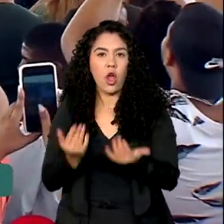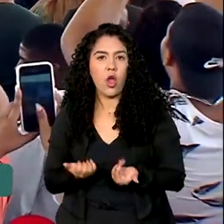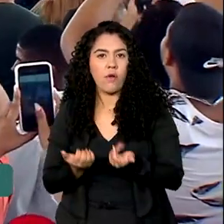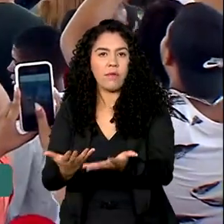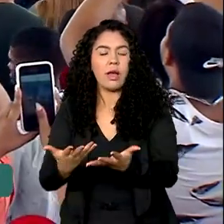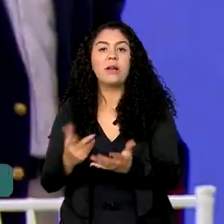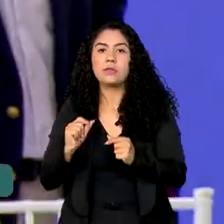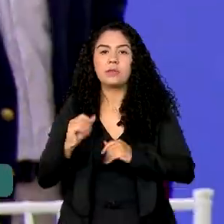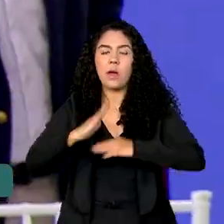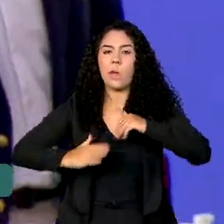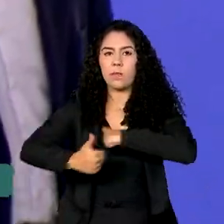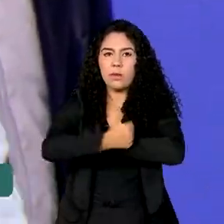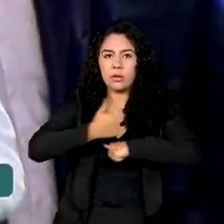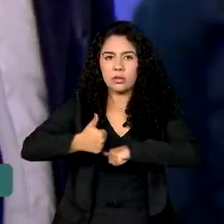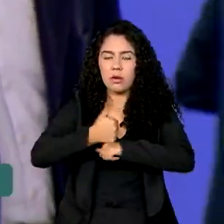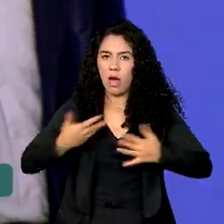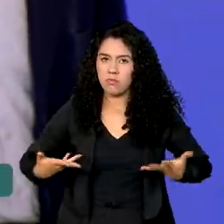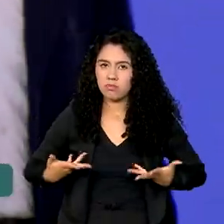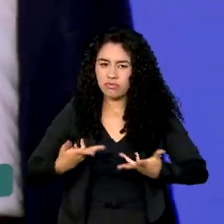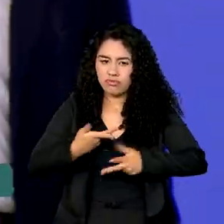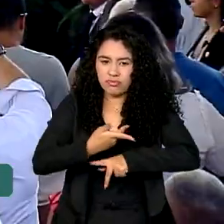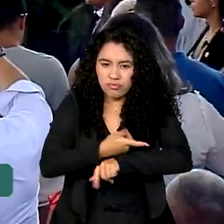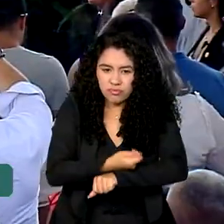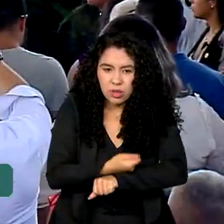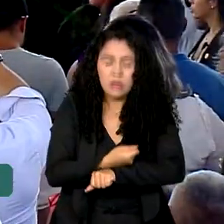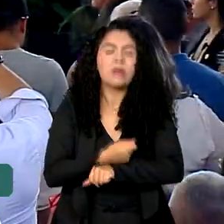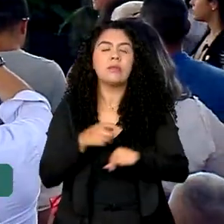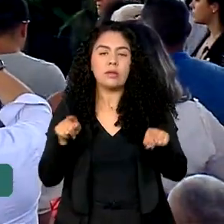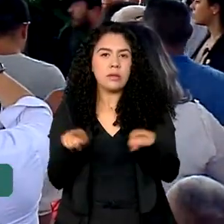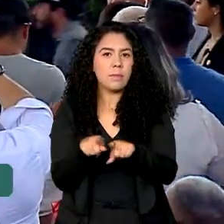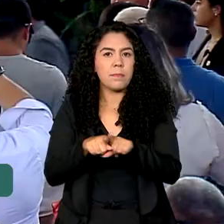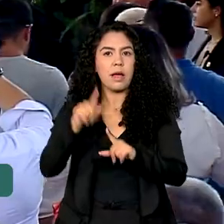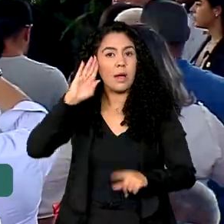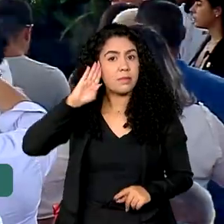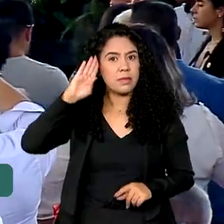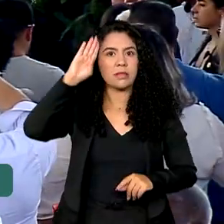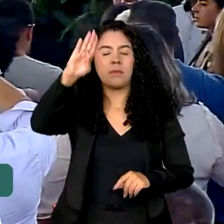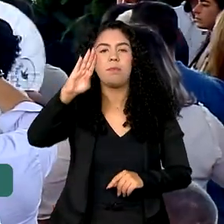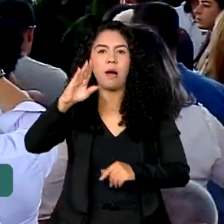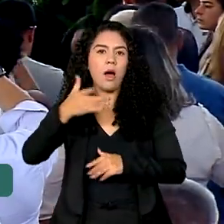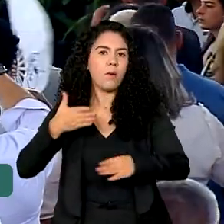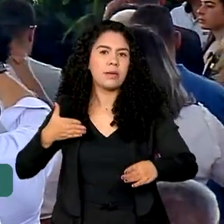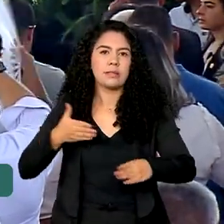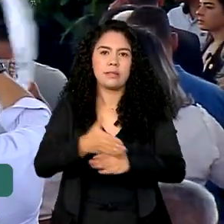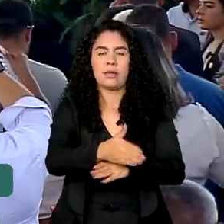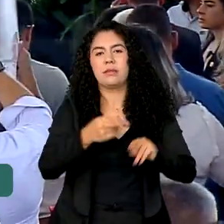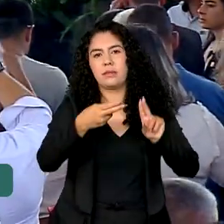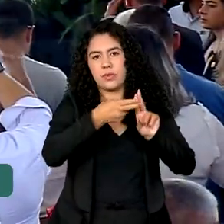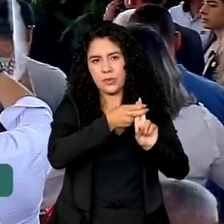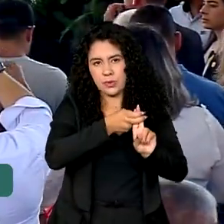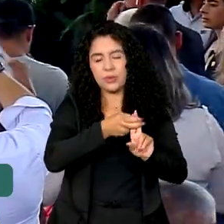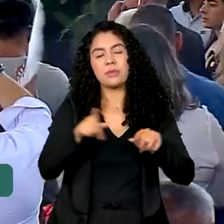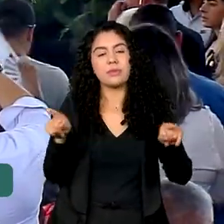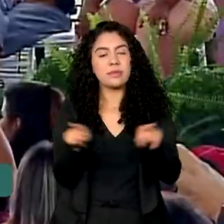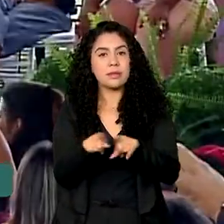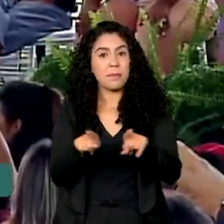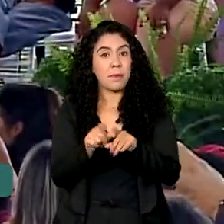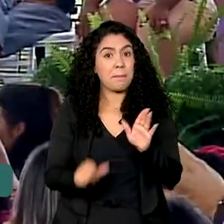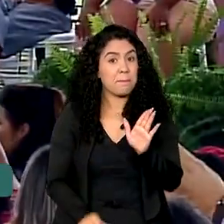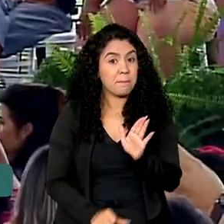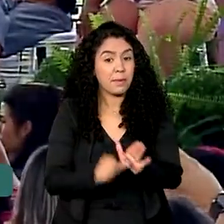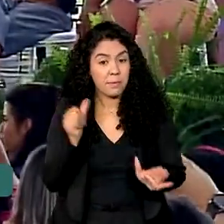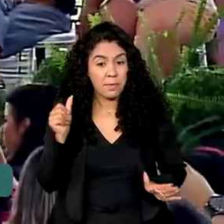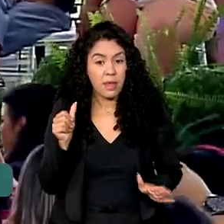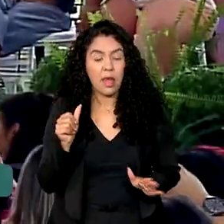das equipes de saúde da família, a principal porta de entrada do SUS. E, pela primeira vez,